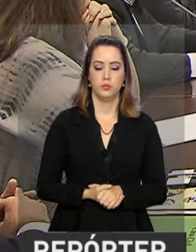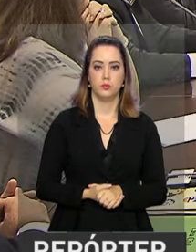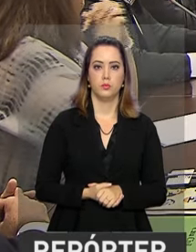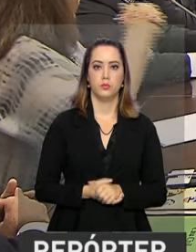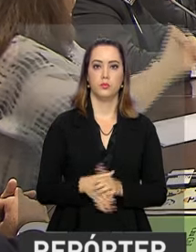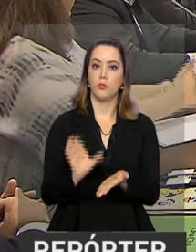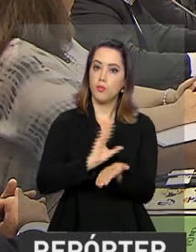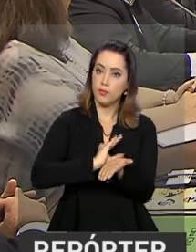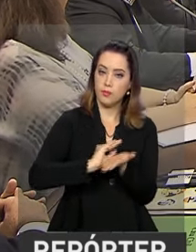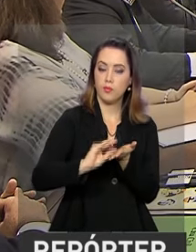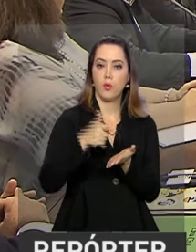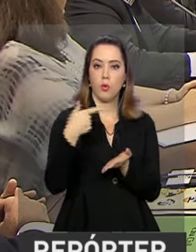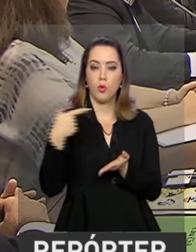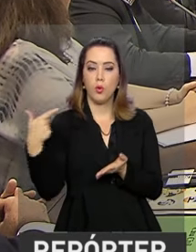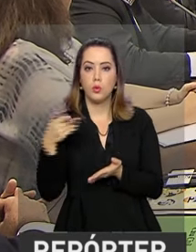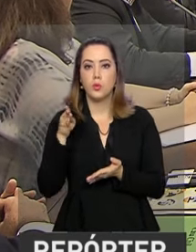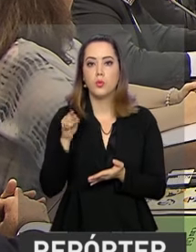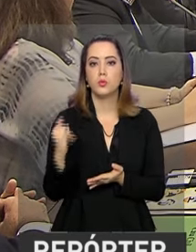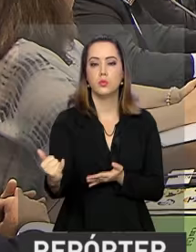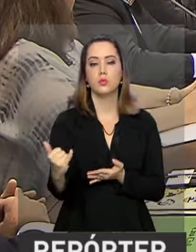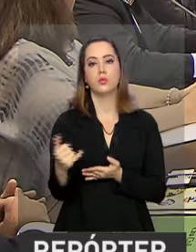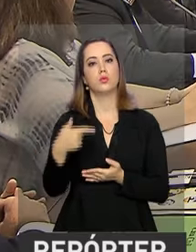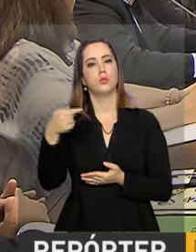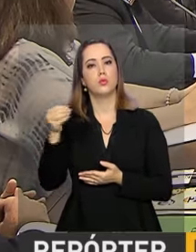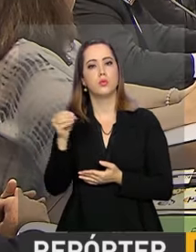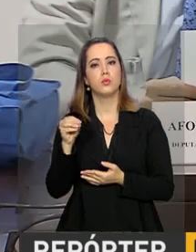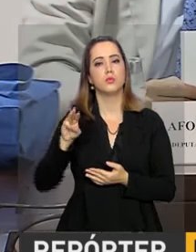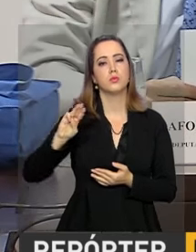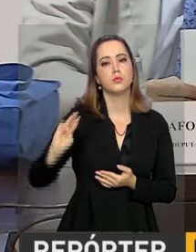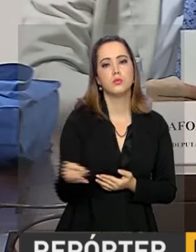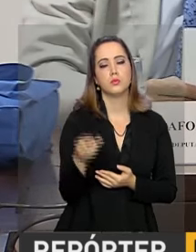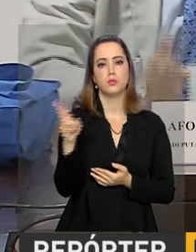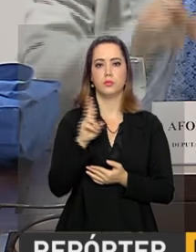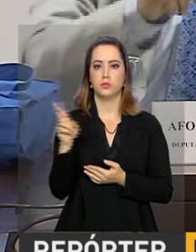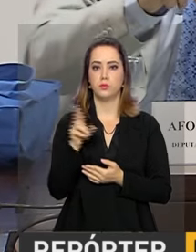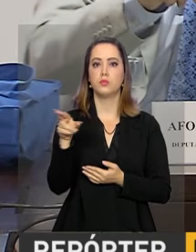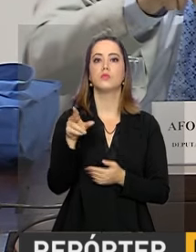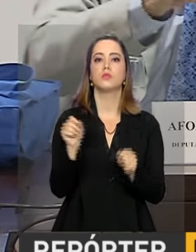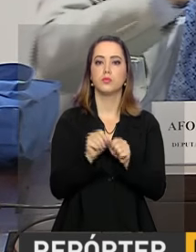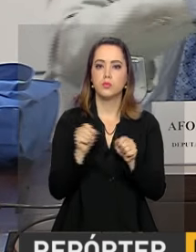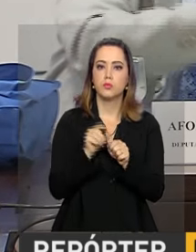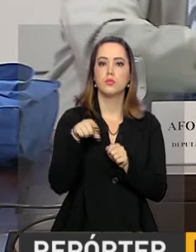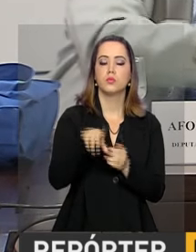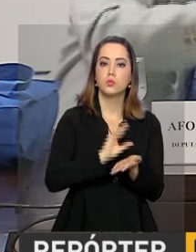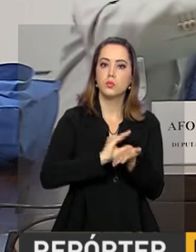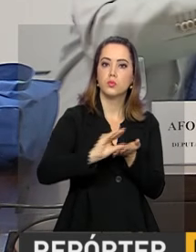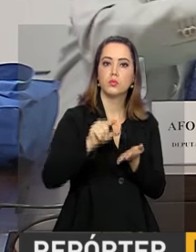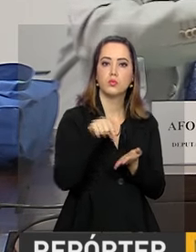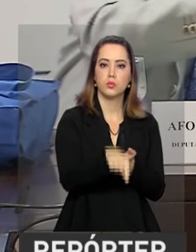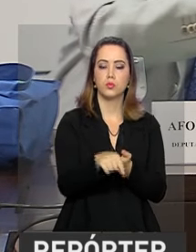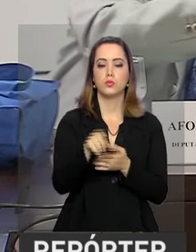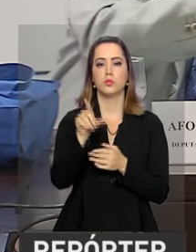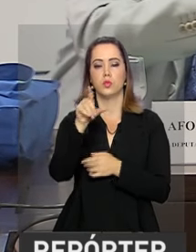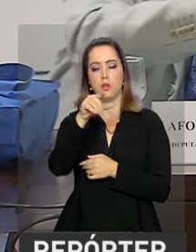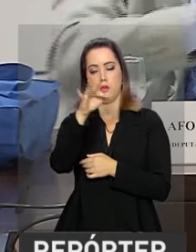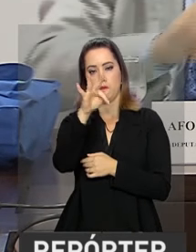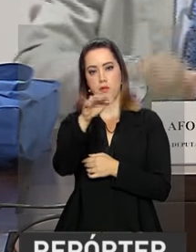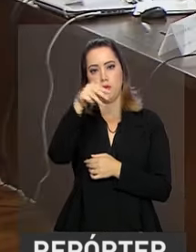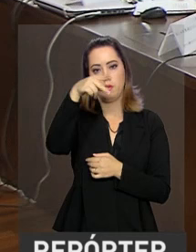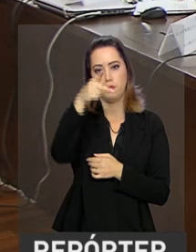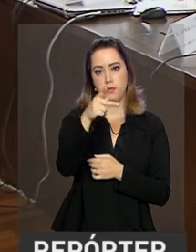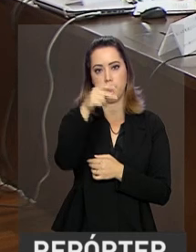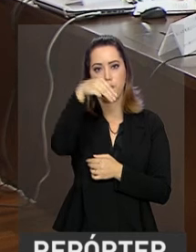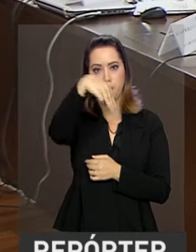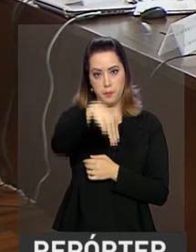Os recursos de 2 bilhões e 700 milhões de reais fazem parte do FPM, o Fundo de Participação dos